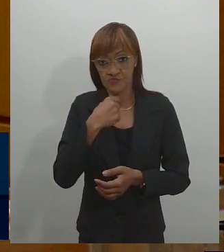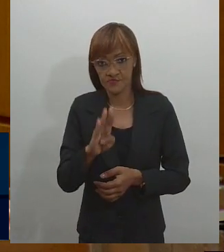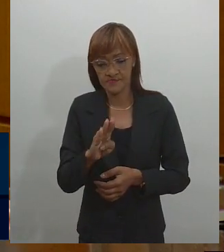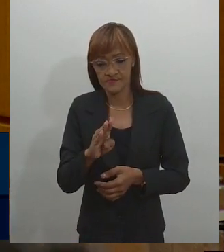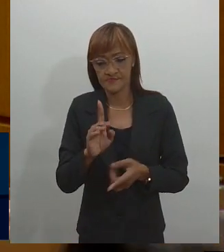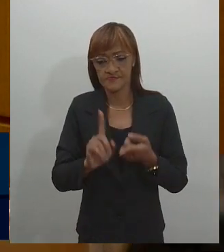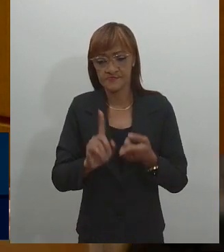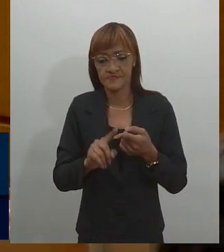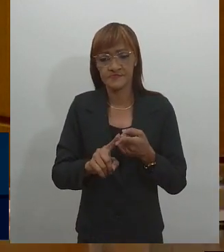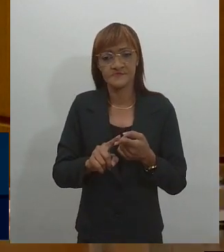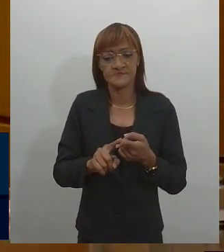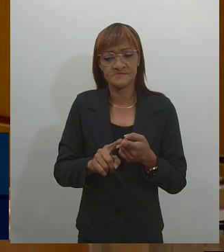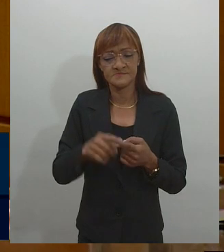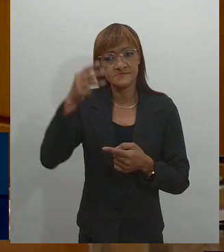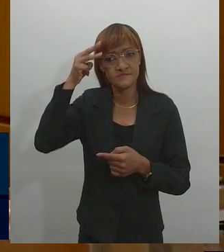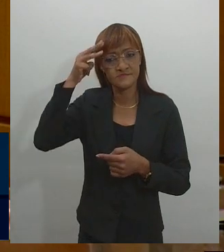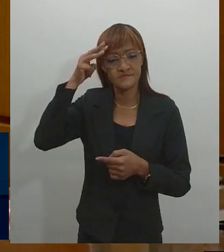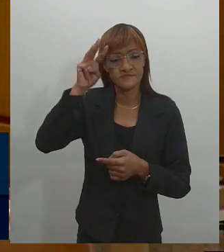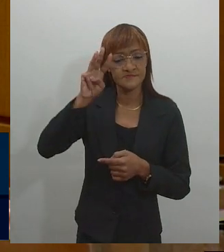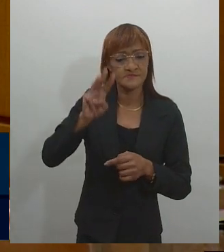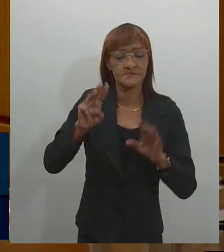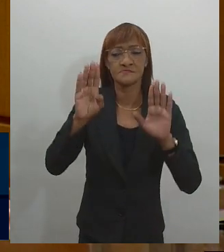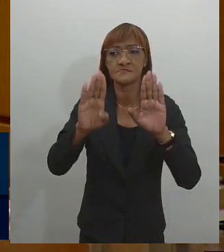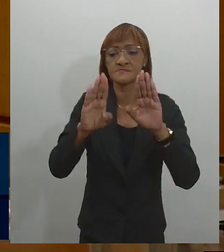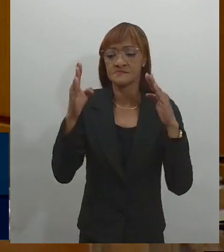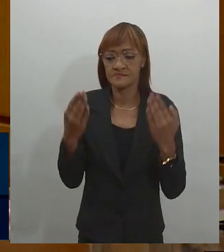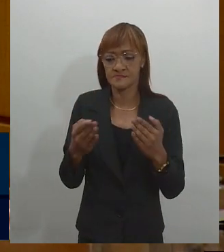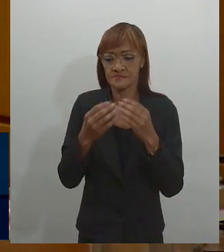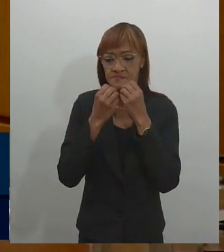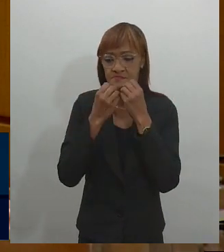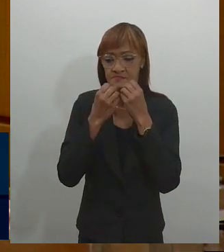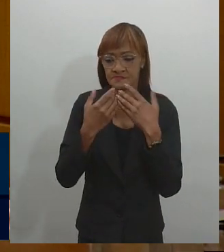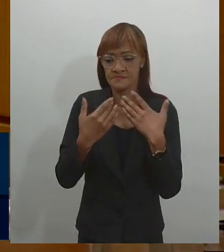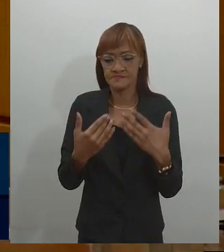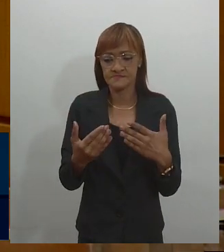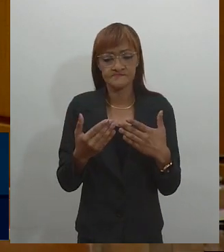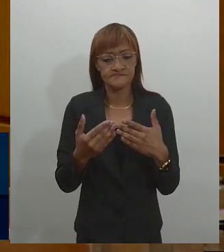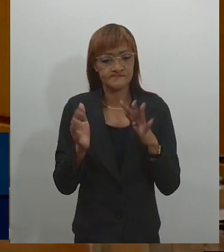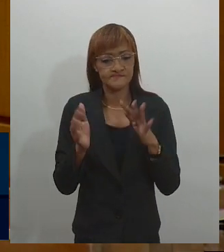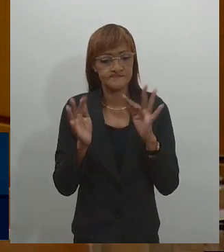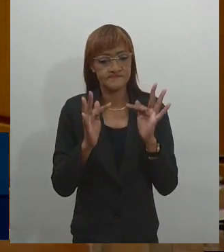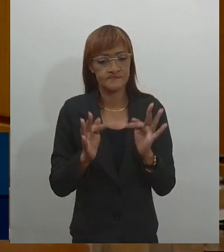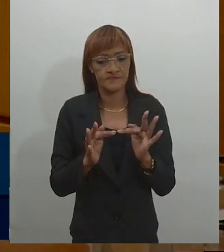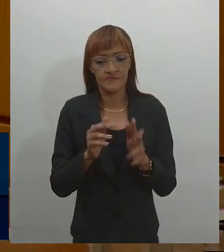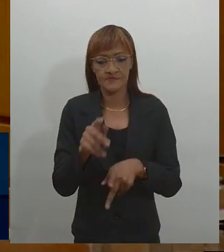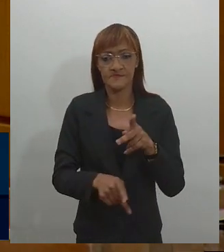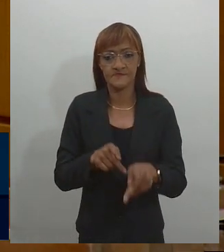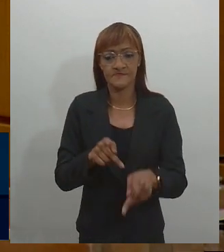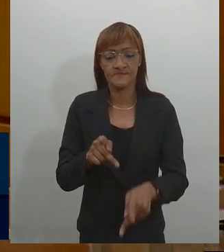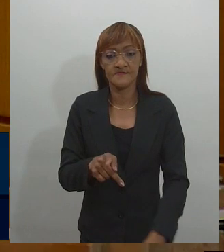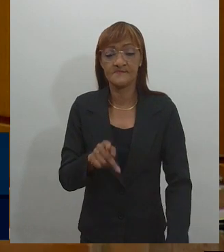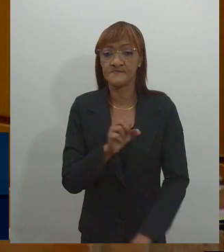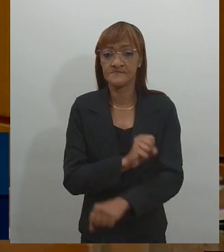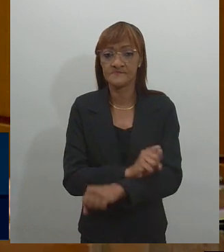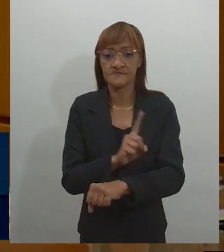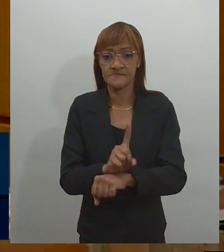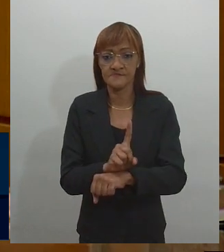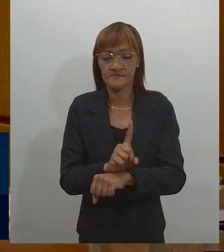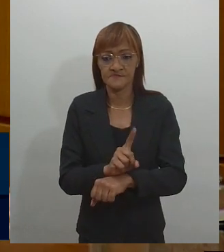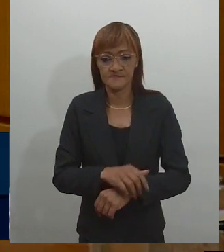harmonia, com muita comemoração do povo simondiense, onde números